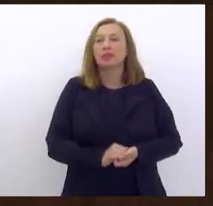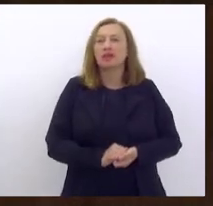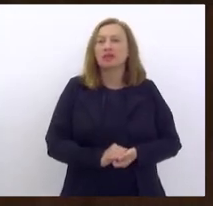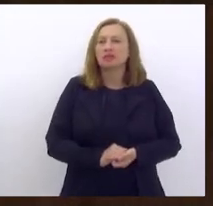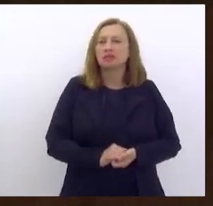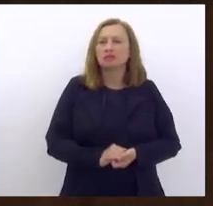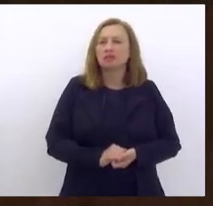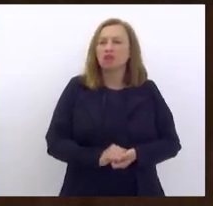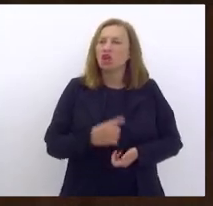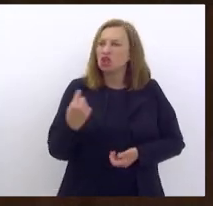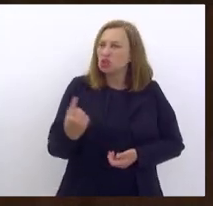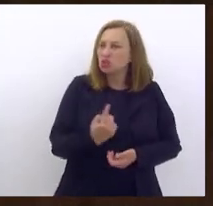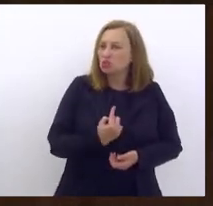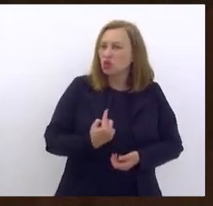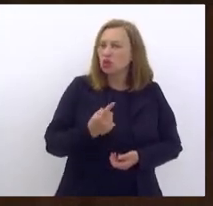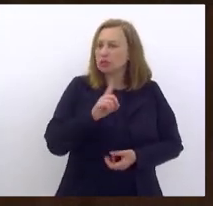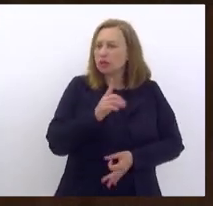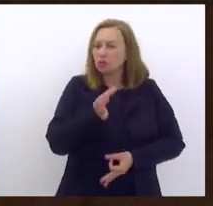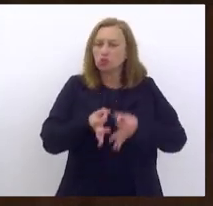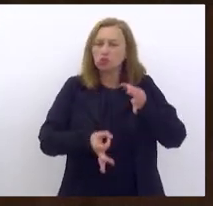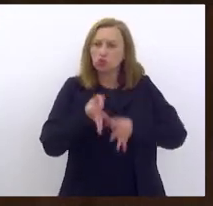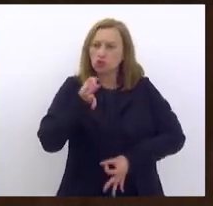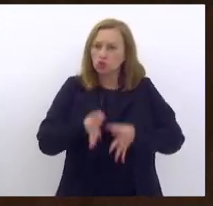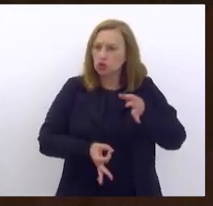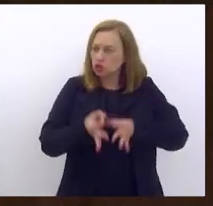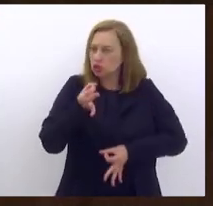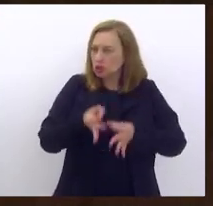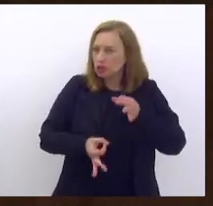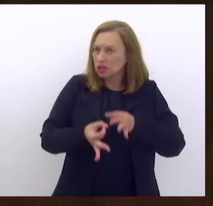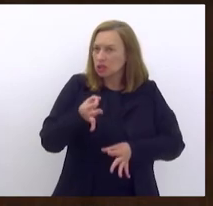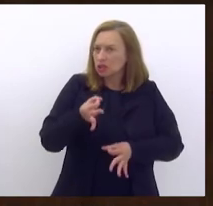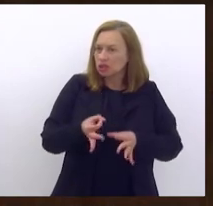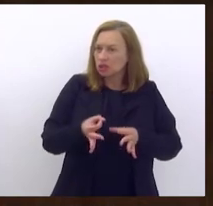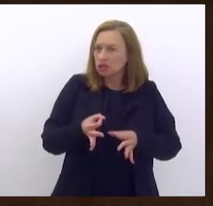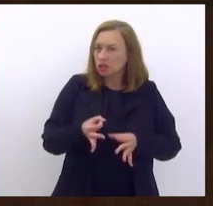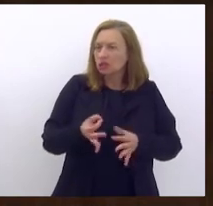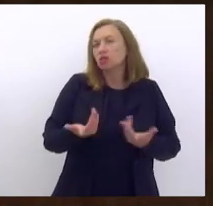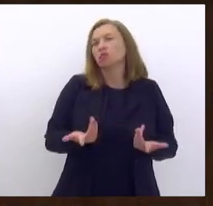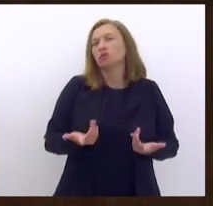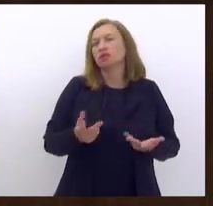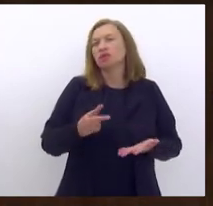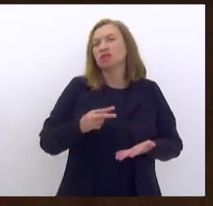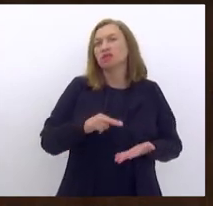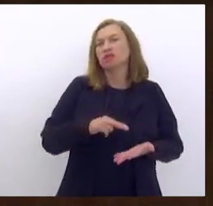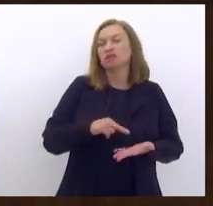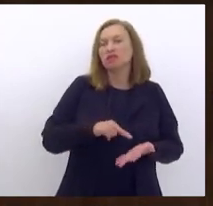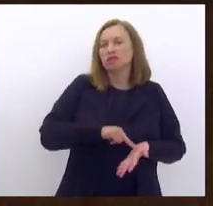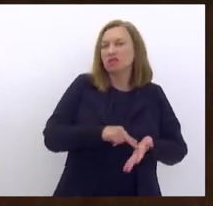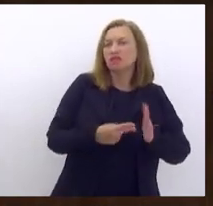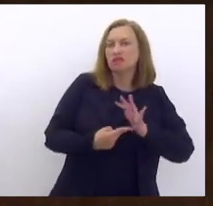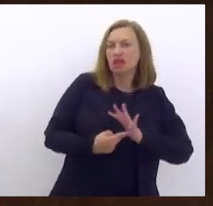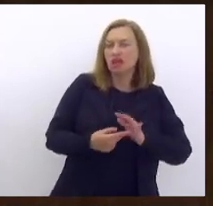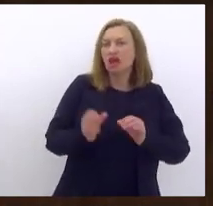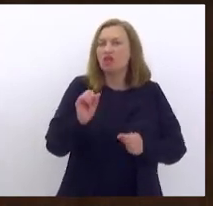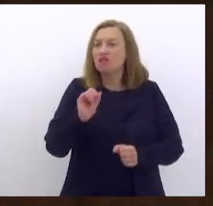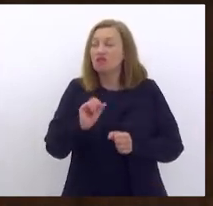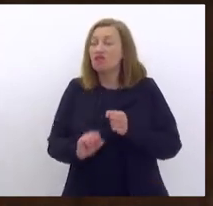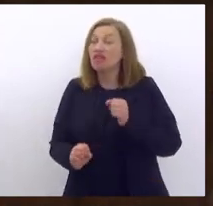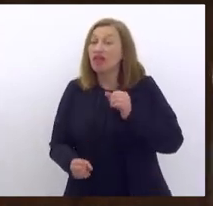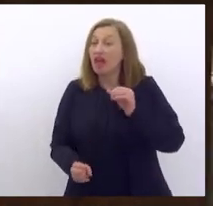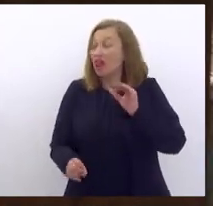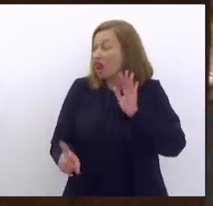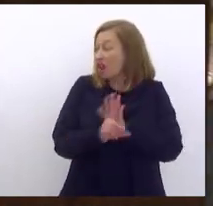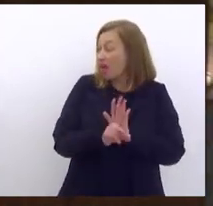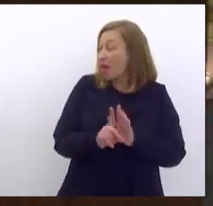que nós não façamos justiça para o que tem a ver necessariamente com o fazer